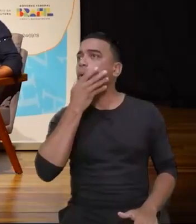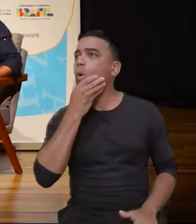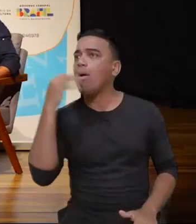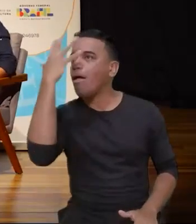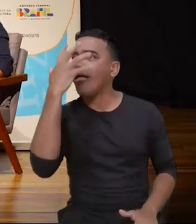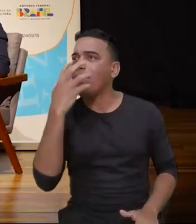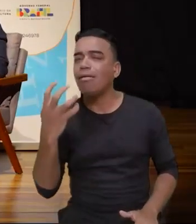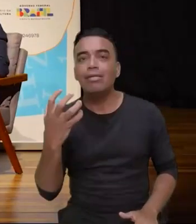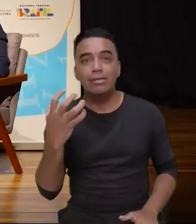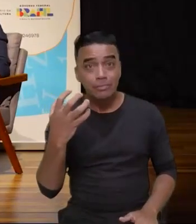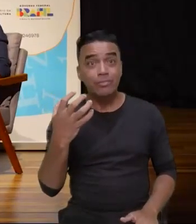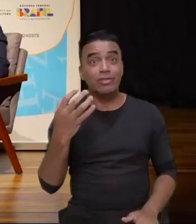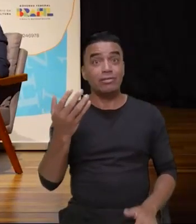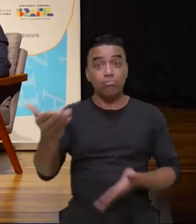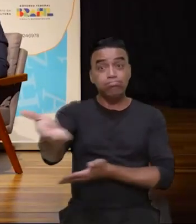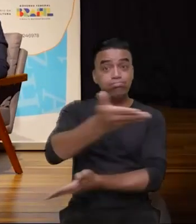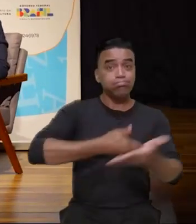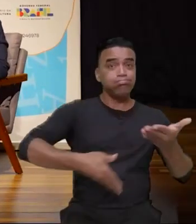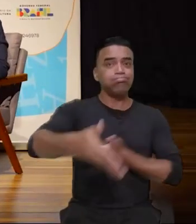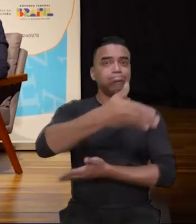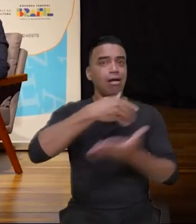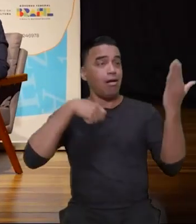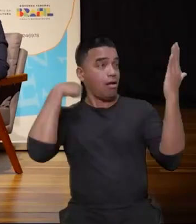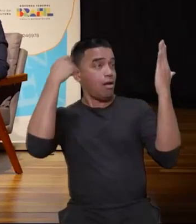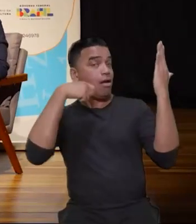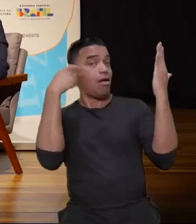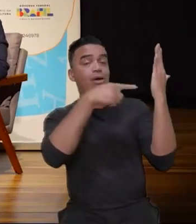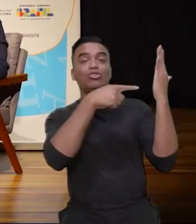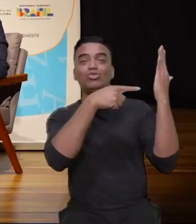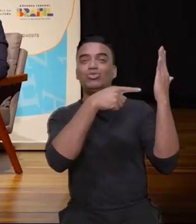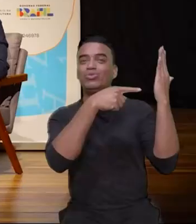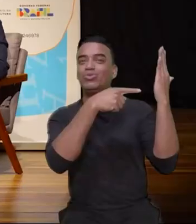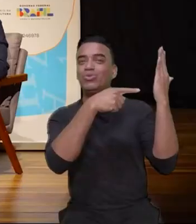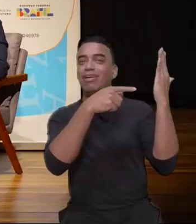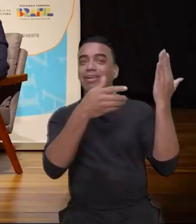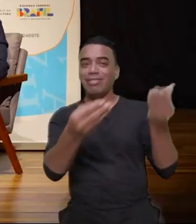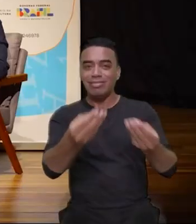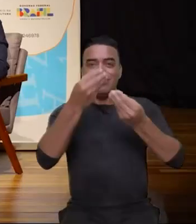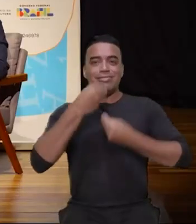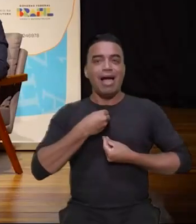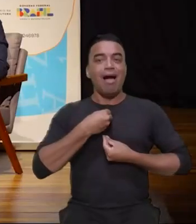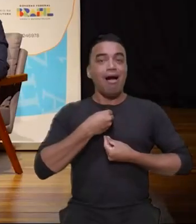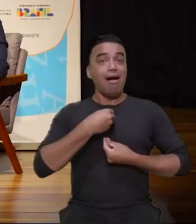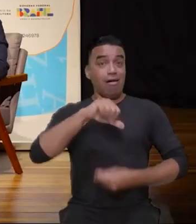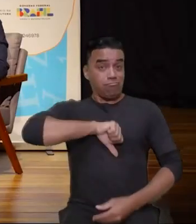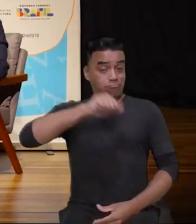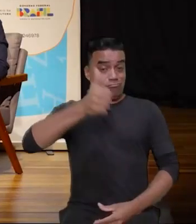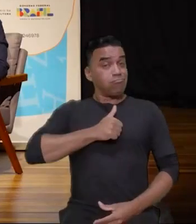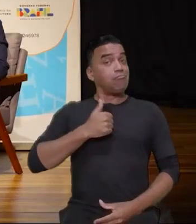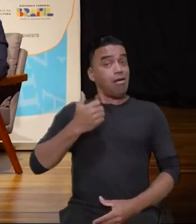devolve nos contemplar no espelho de Oxum, devolve a